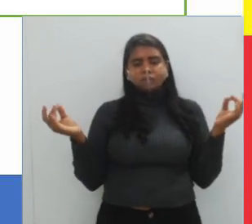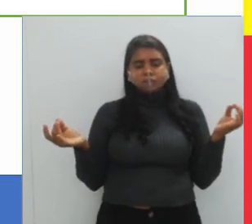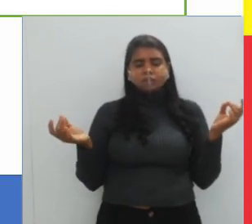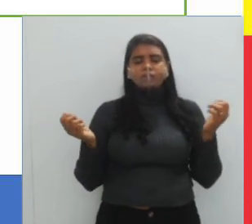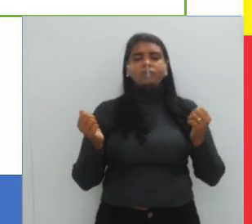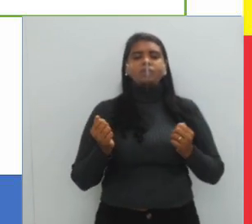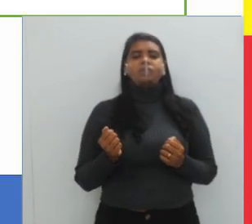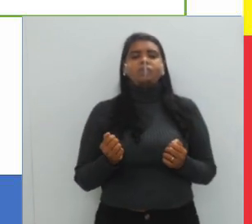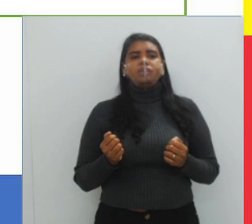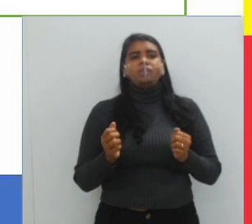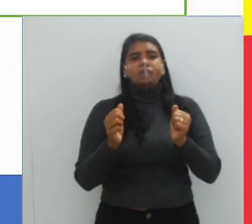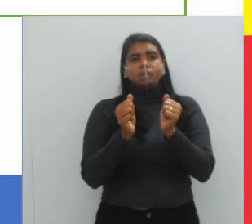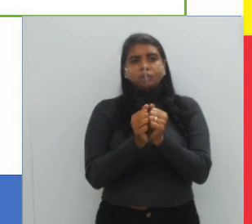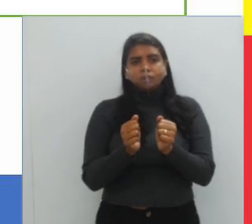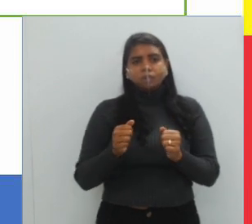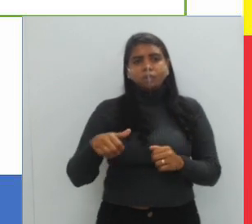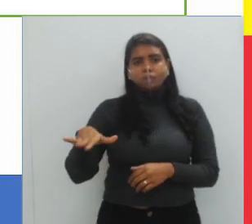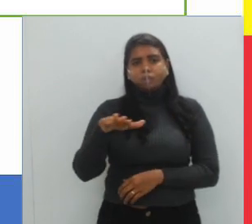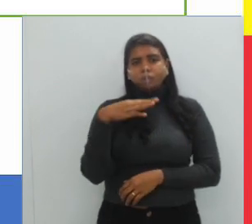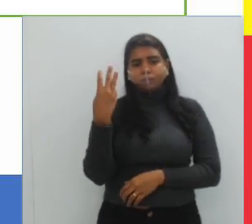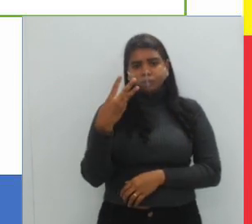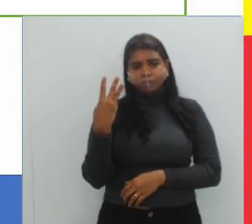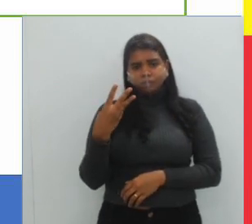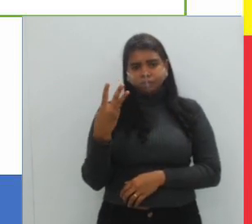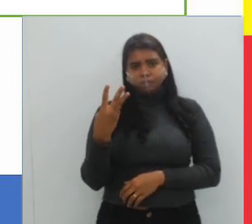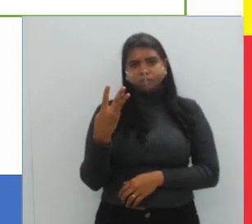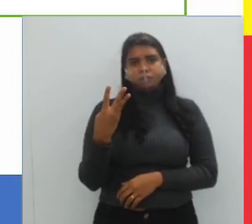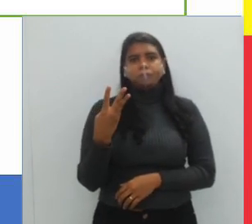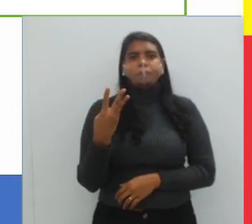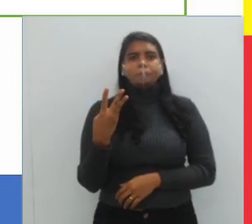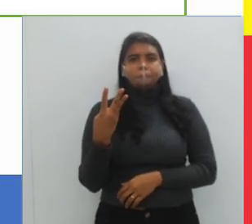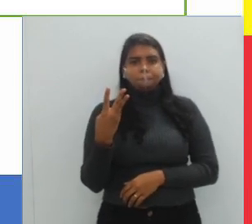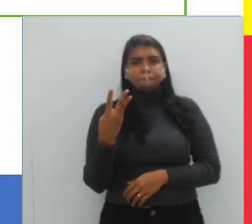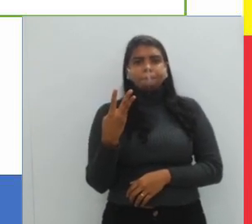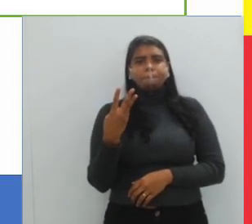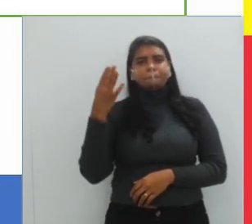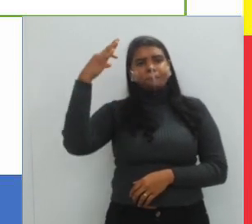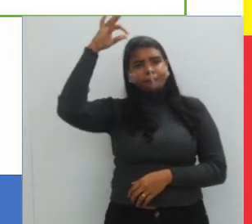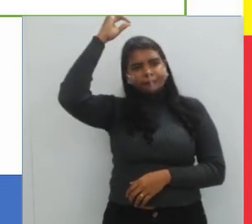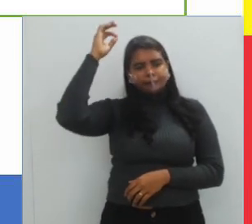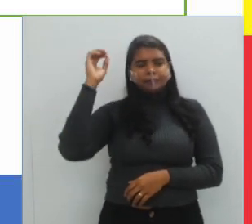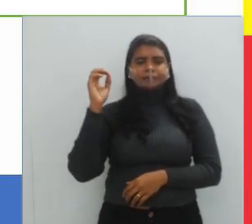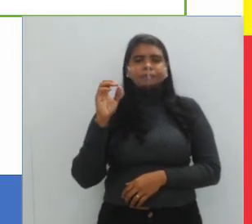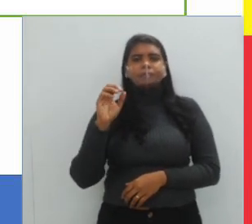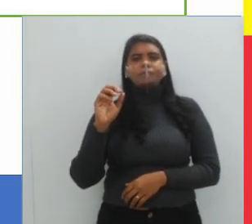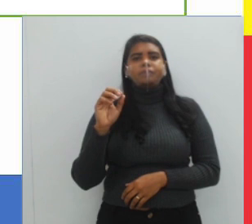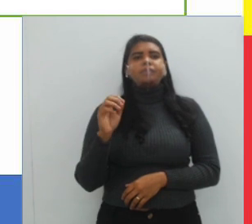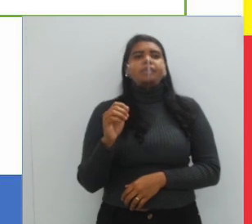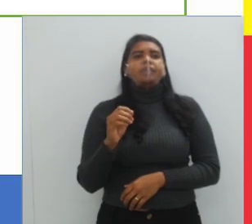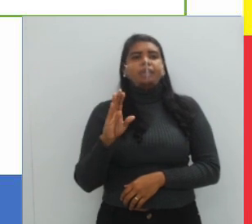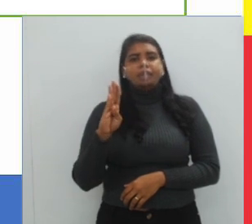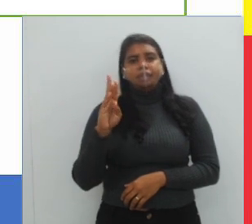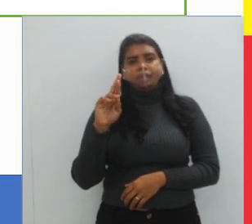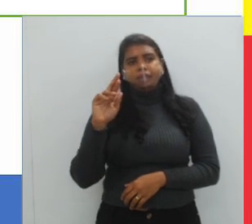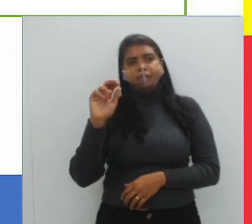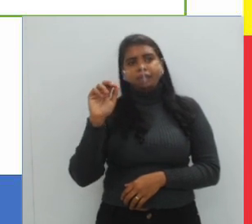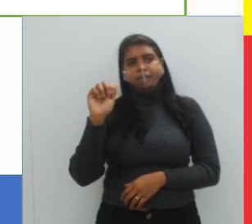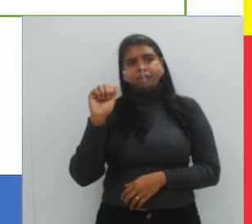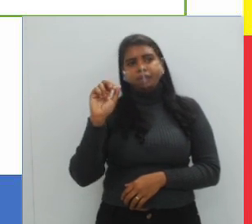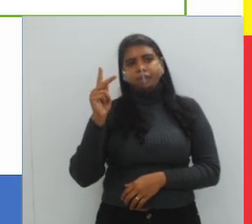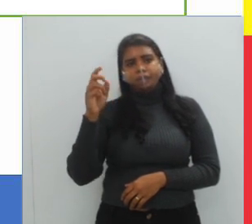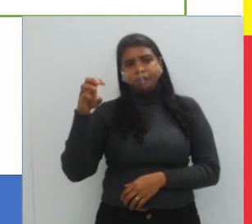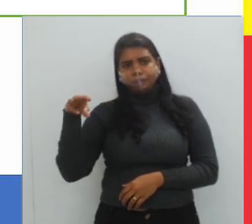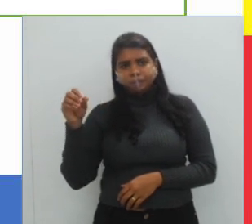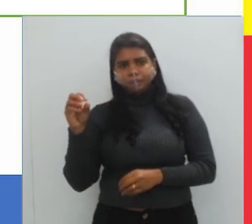religiosa. O conjunto, certo, dele é formado pelas três principais divindades hindus: Brahman,